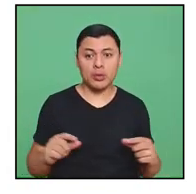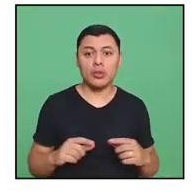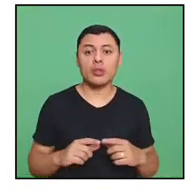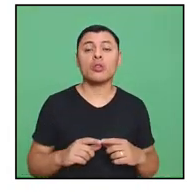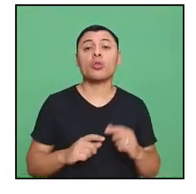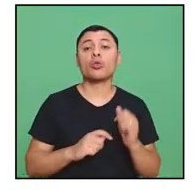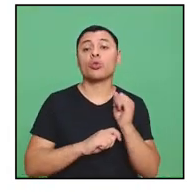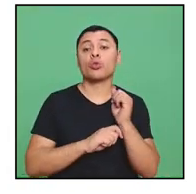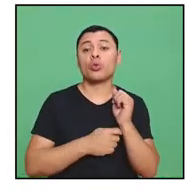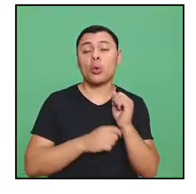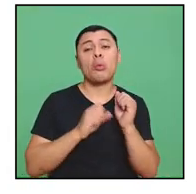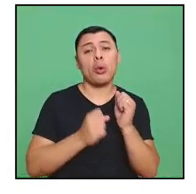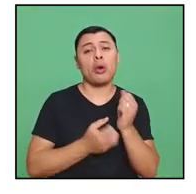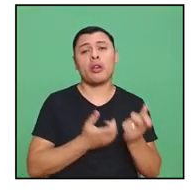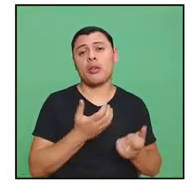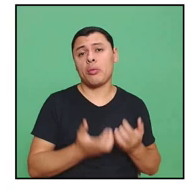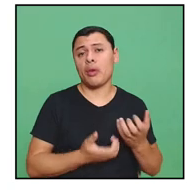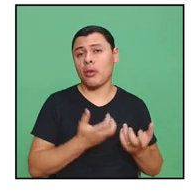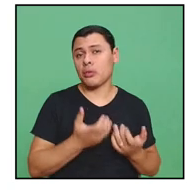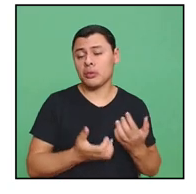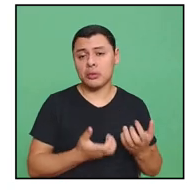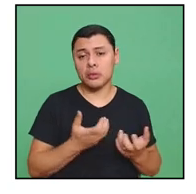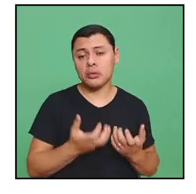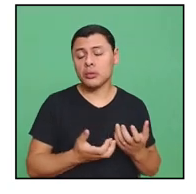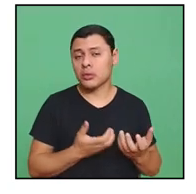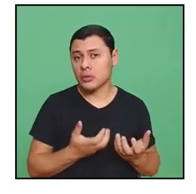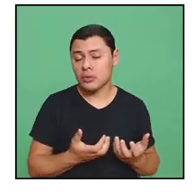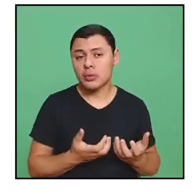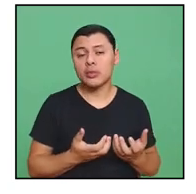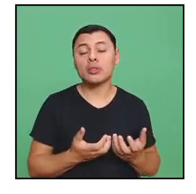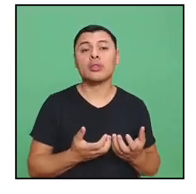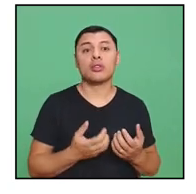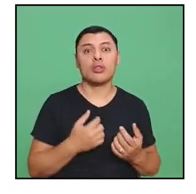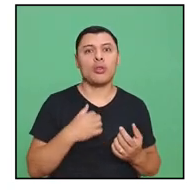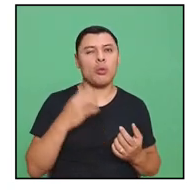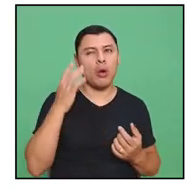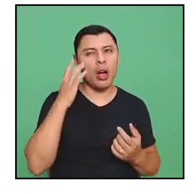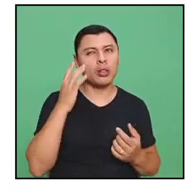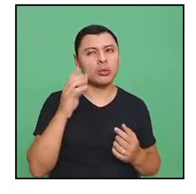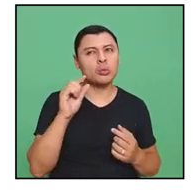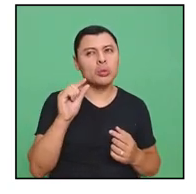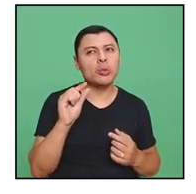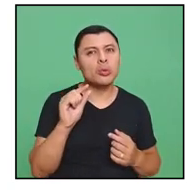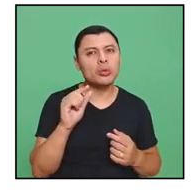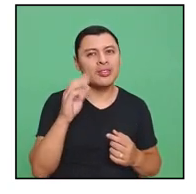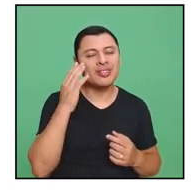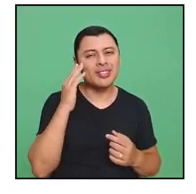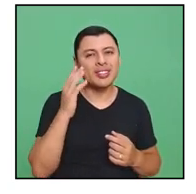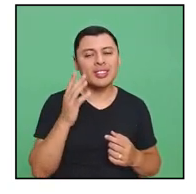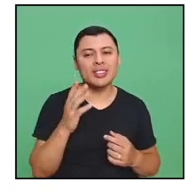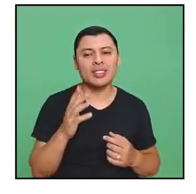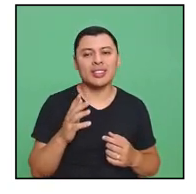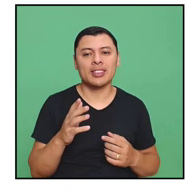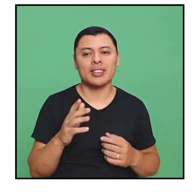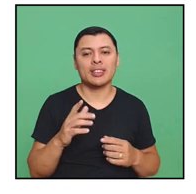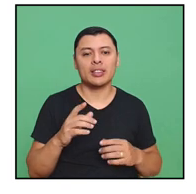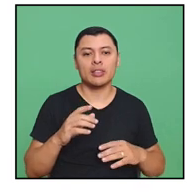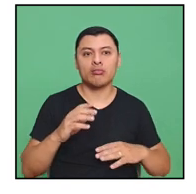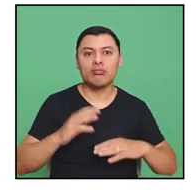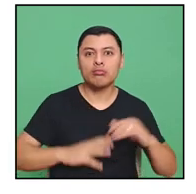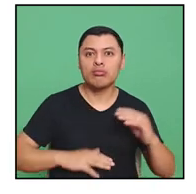pode ser queimado. Então, acho que é um pouco isso, assim, são capacidades